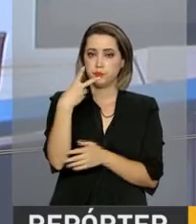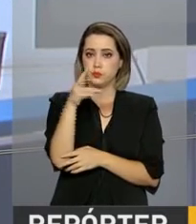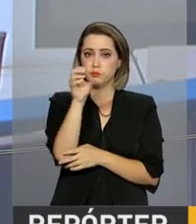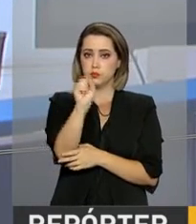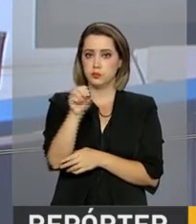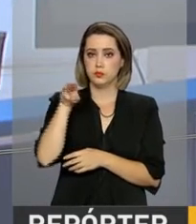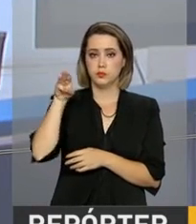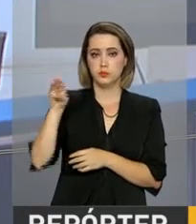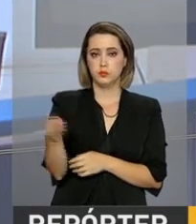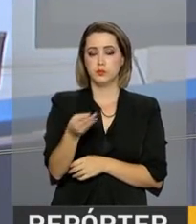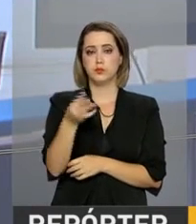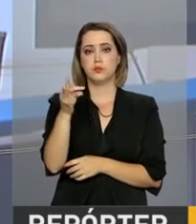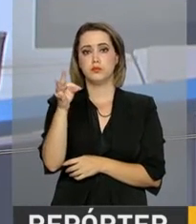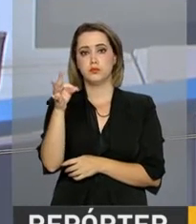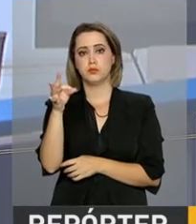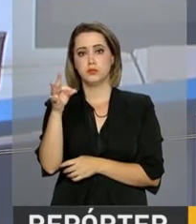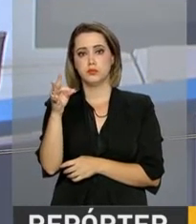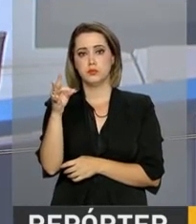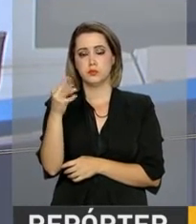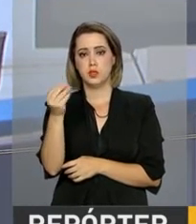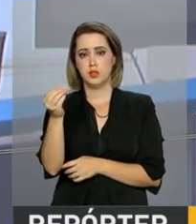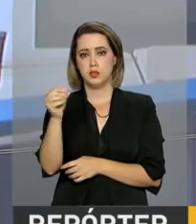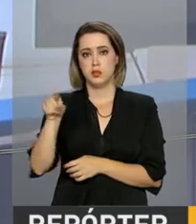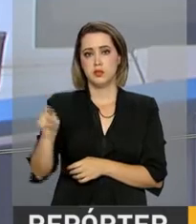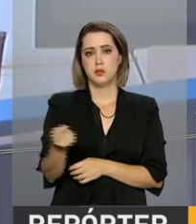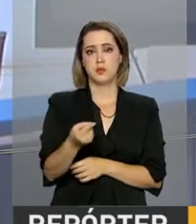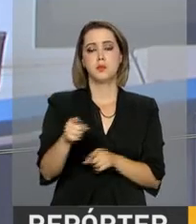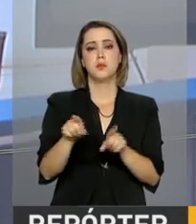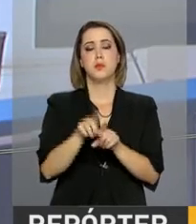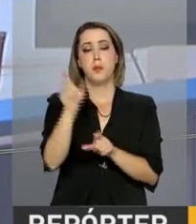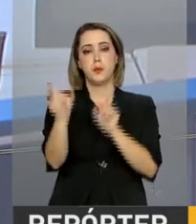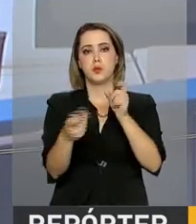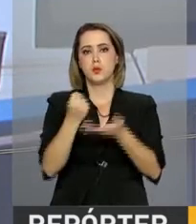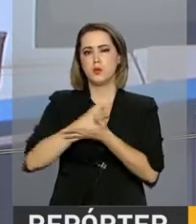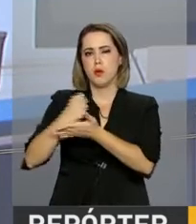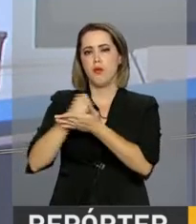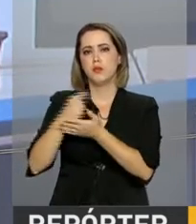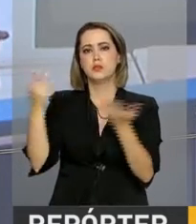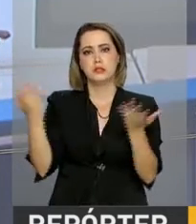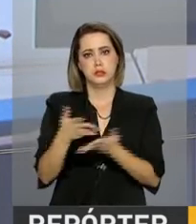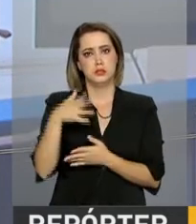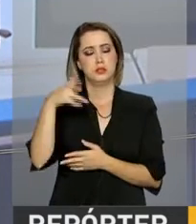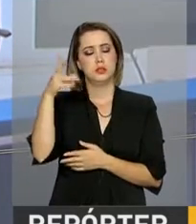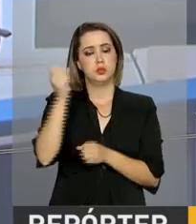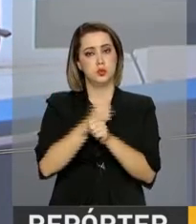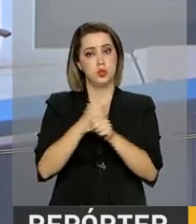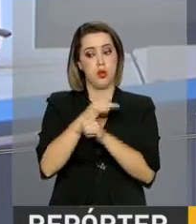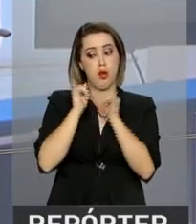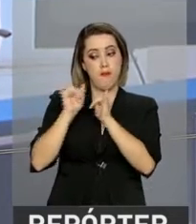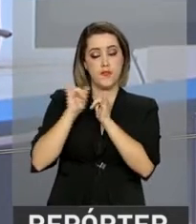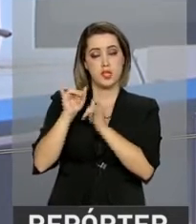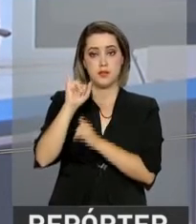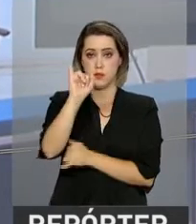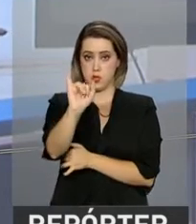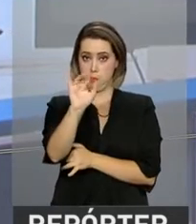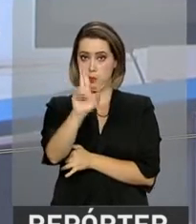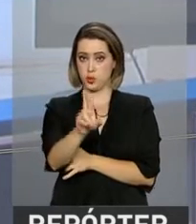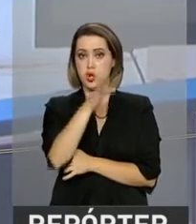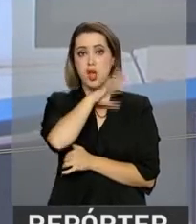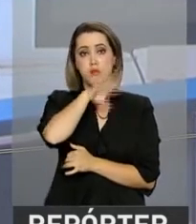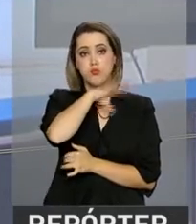28 milhões de 300 mil contribuintes entreguem a declaração este ano lembrando que o prazo de entrega vai até